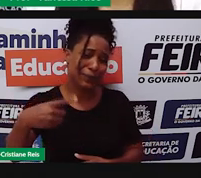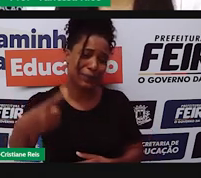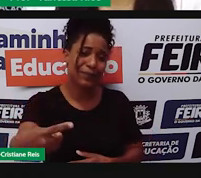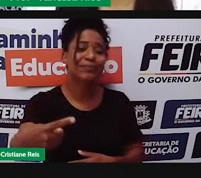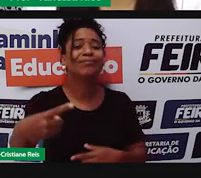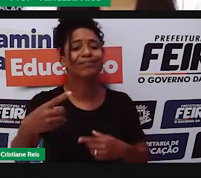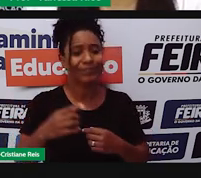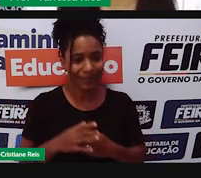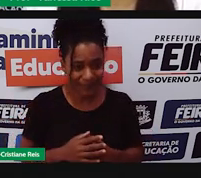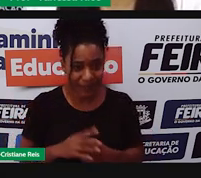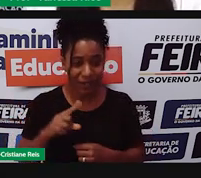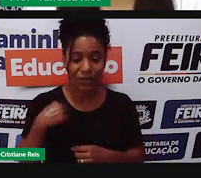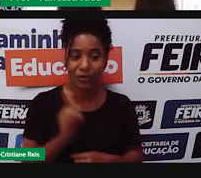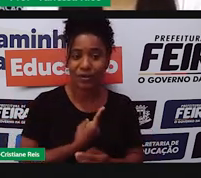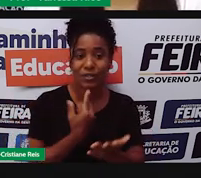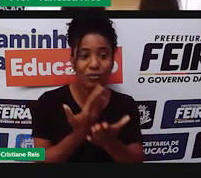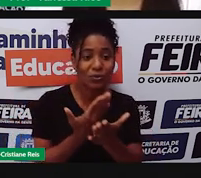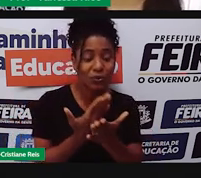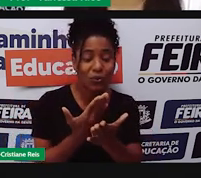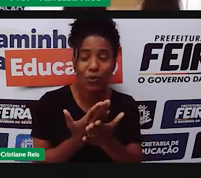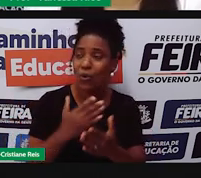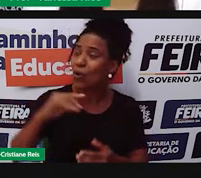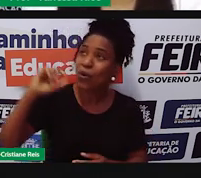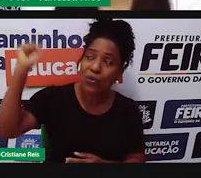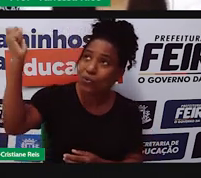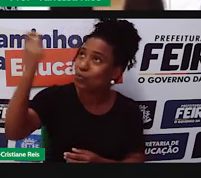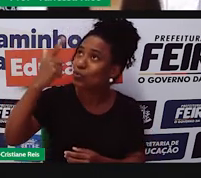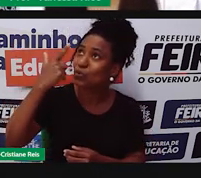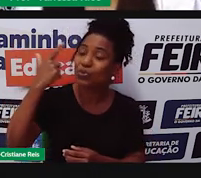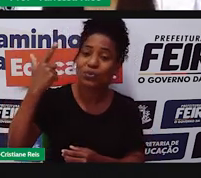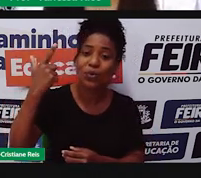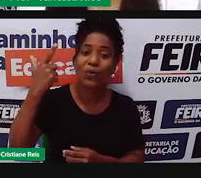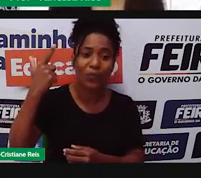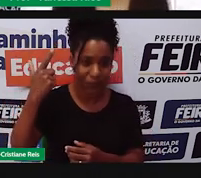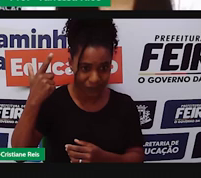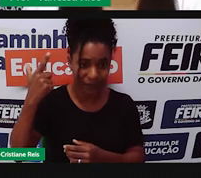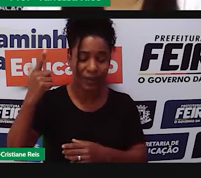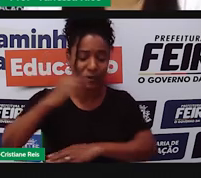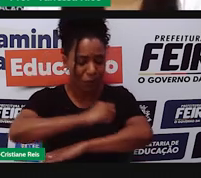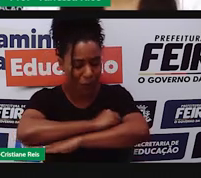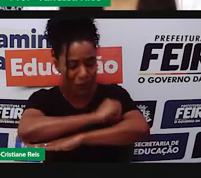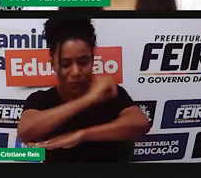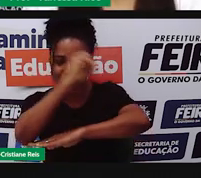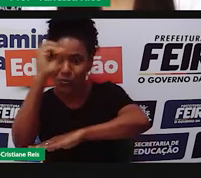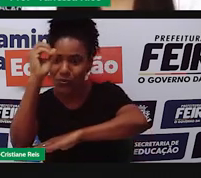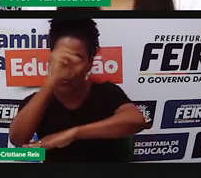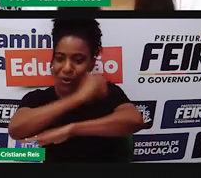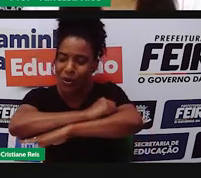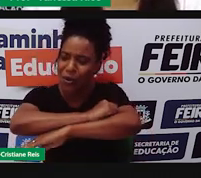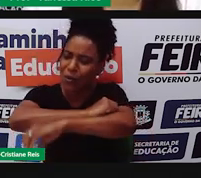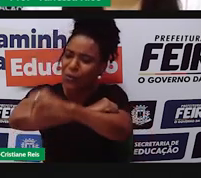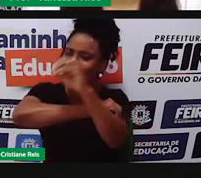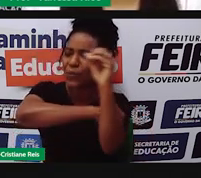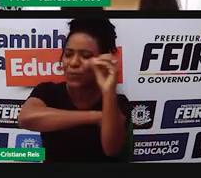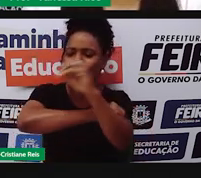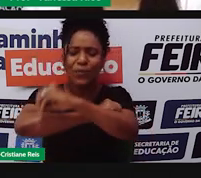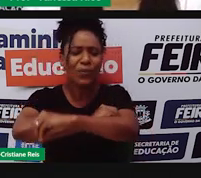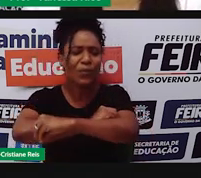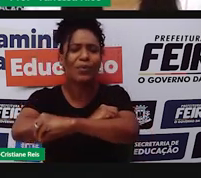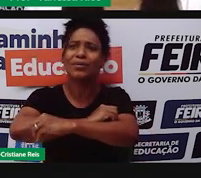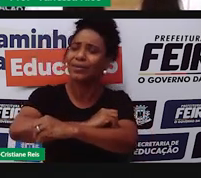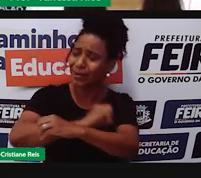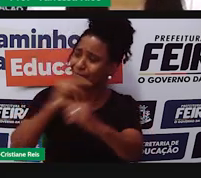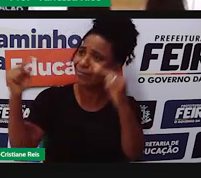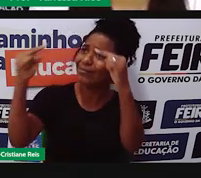já estudou aí como o Sol está relacionado com a produção do dia, da noite, das estações do ano, o